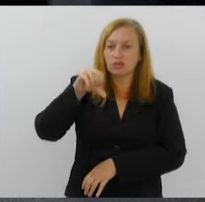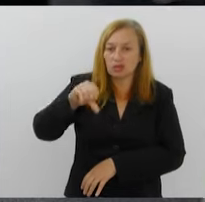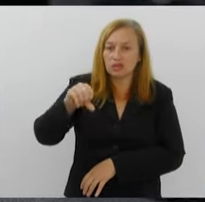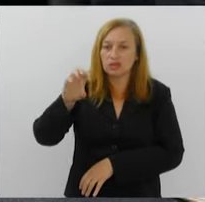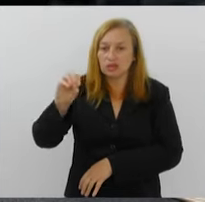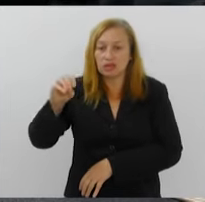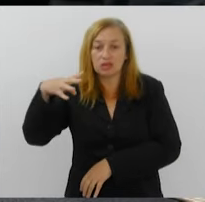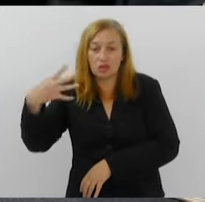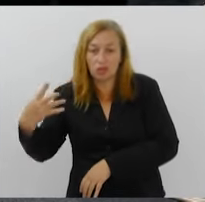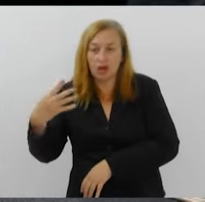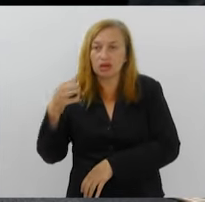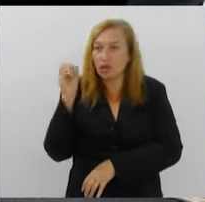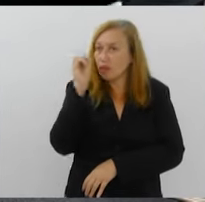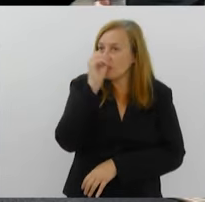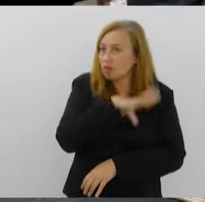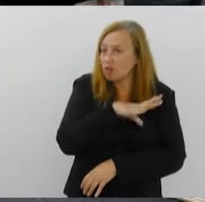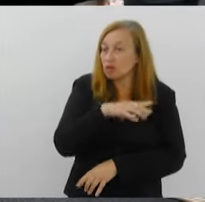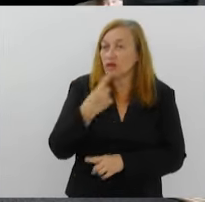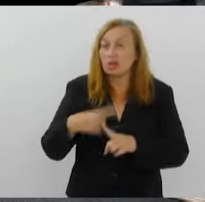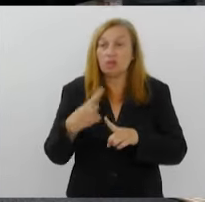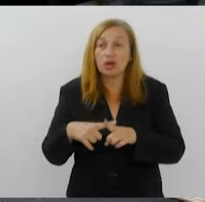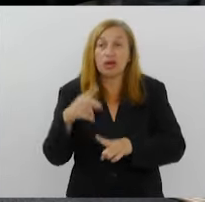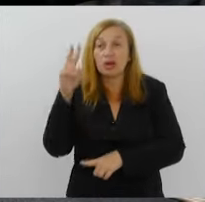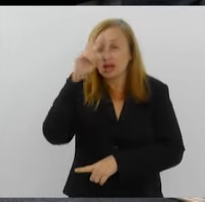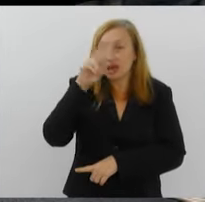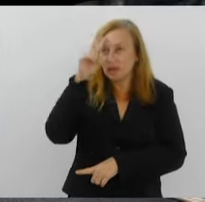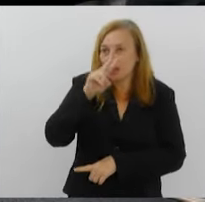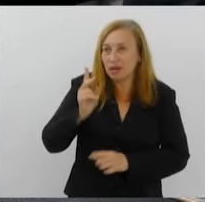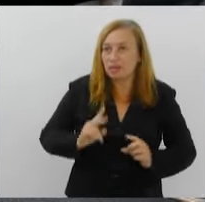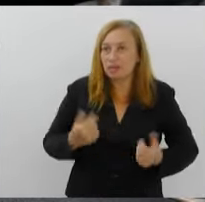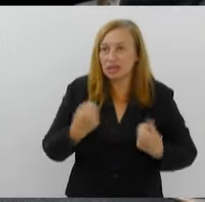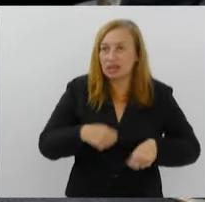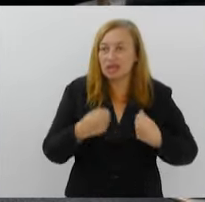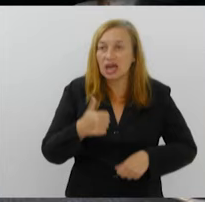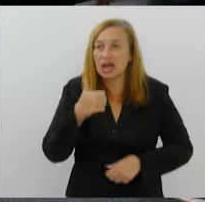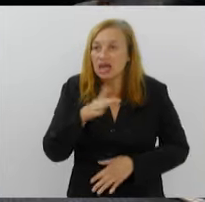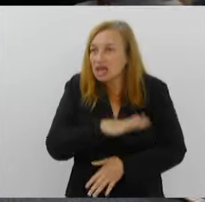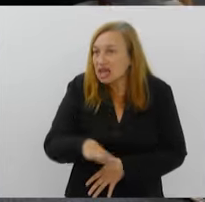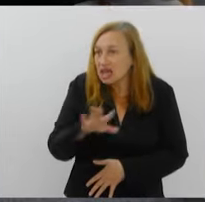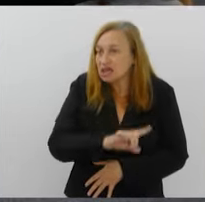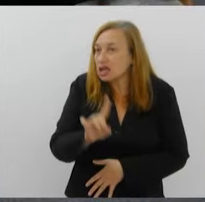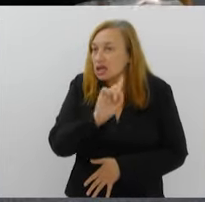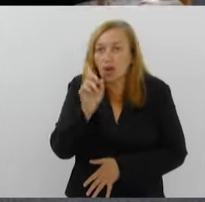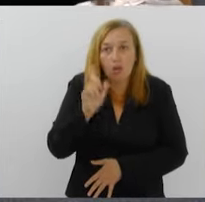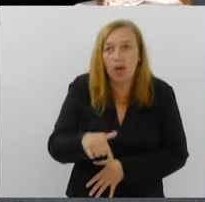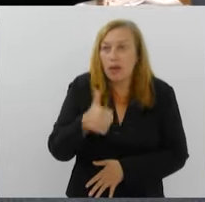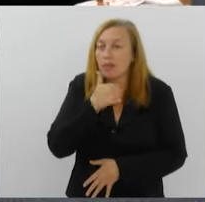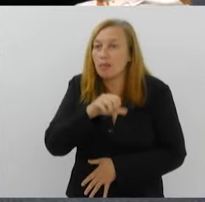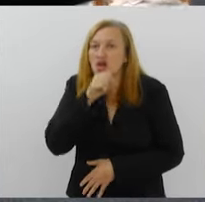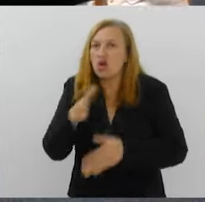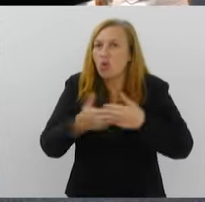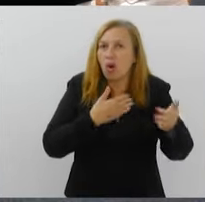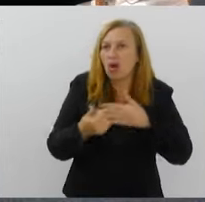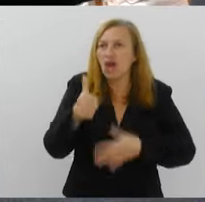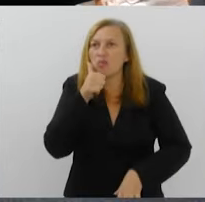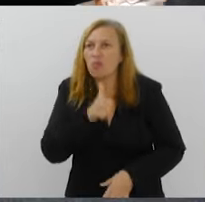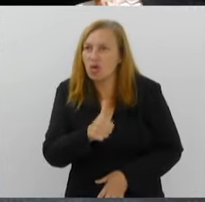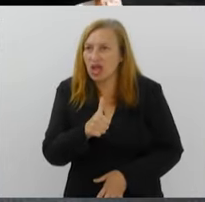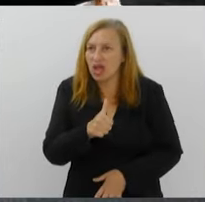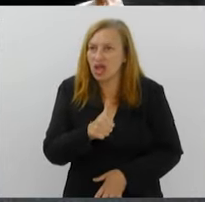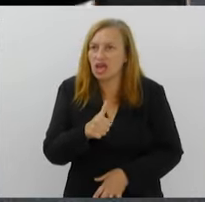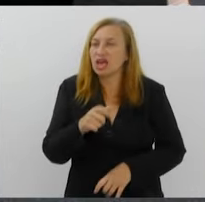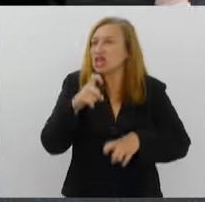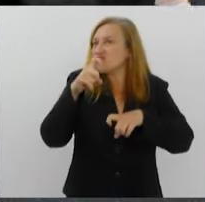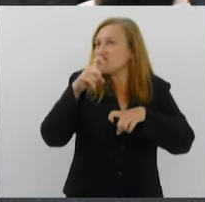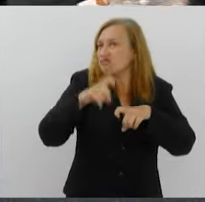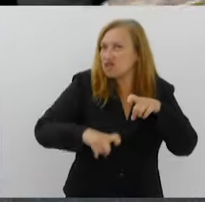PL 1904, e é um absurdo, porque a gente precisa lembrar que criança não é mãe. Se uma criança ou qualquer mulher que tenha sido